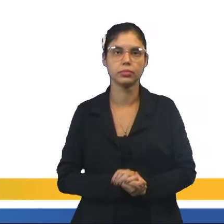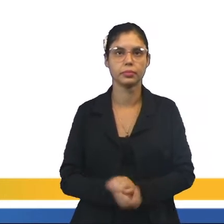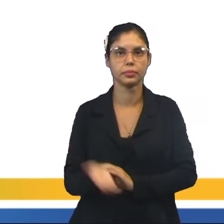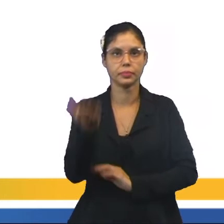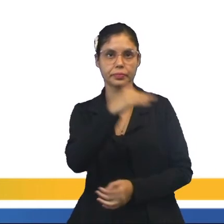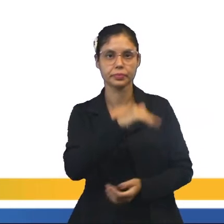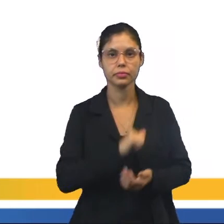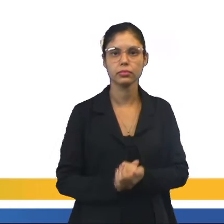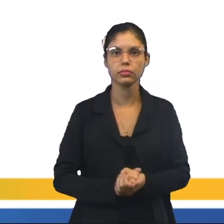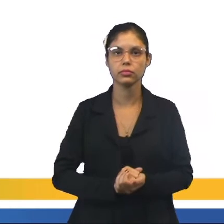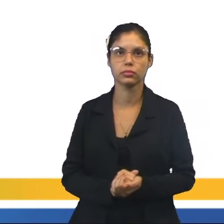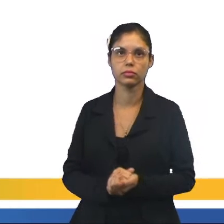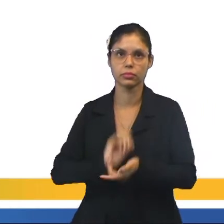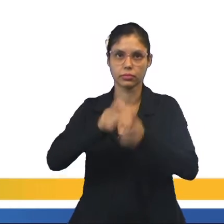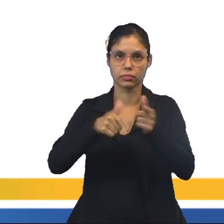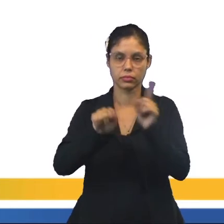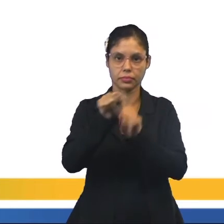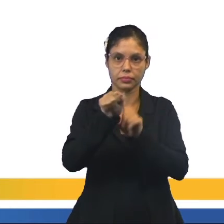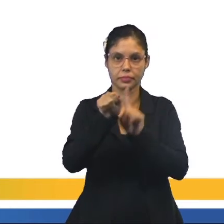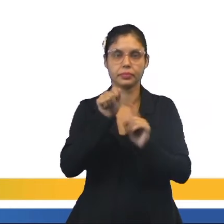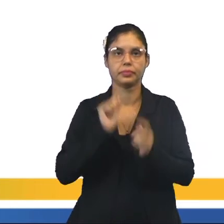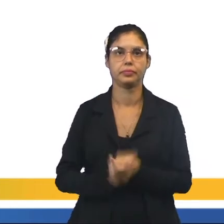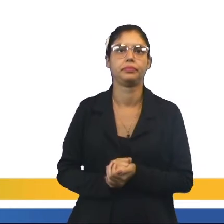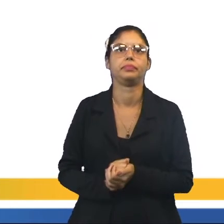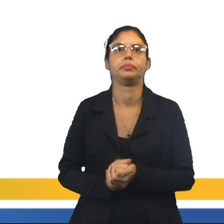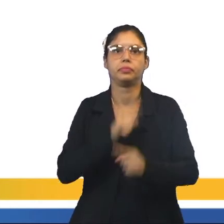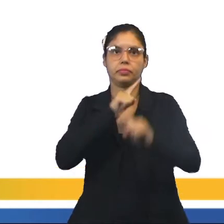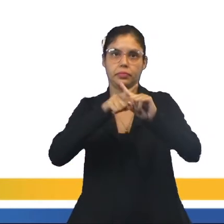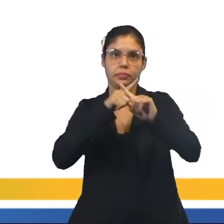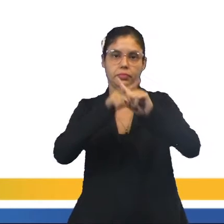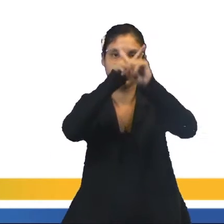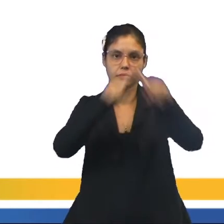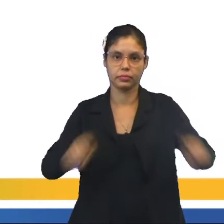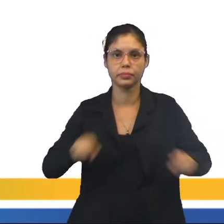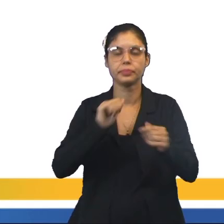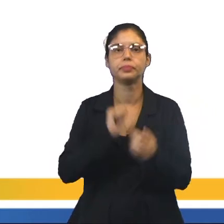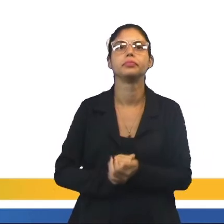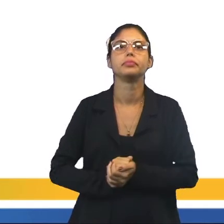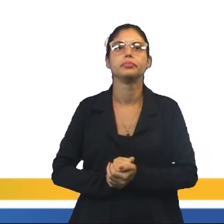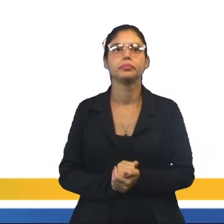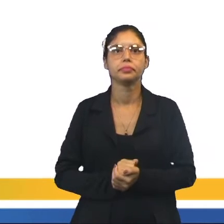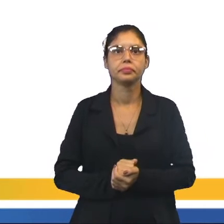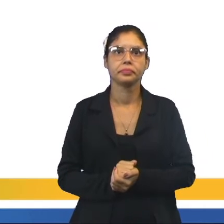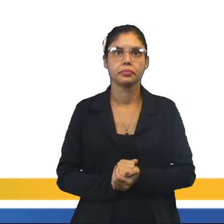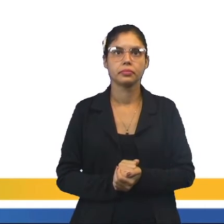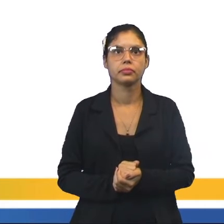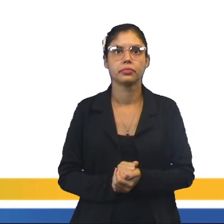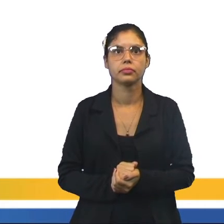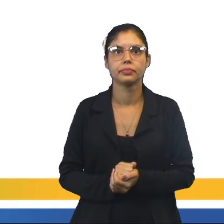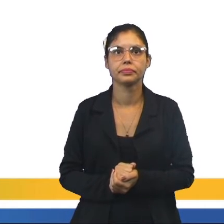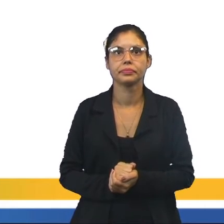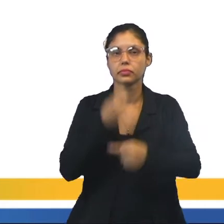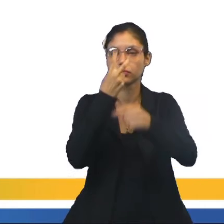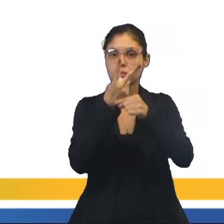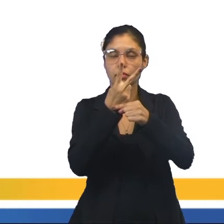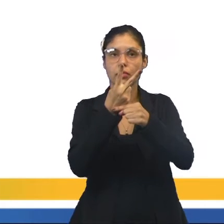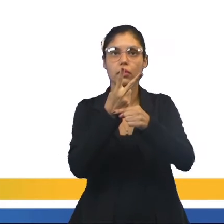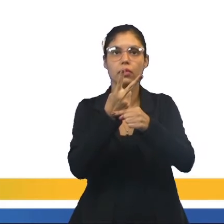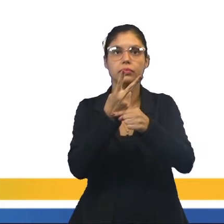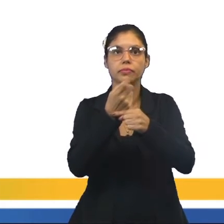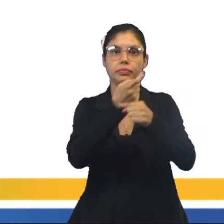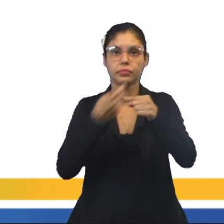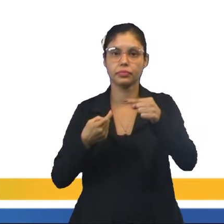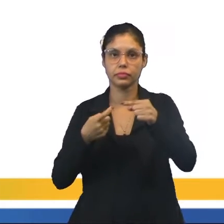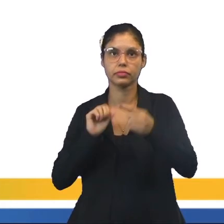Então vamos lá. Na letra A nós temos a multiplicação do meio pelos extremos, ficando 2 vezes x,